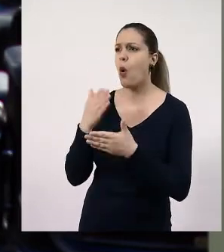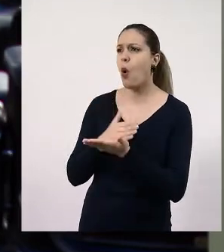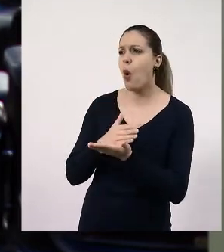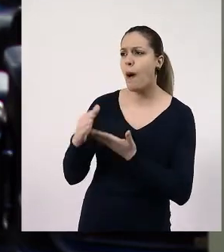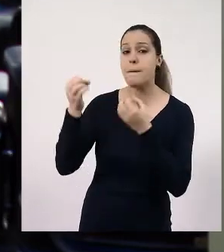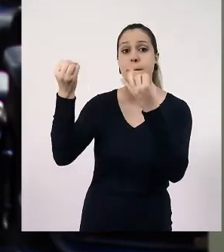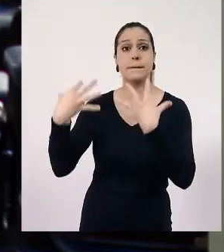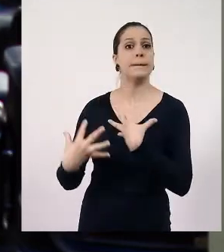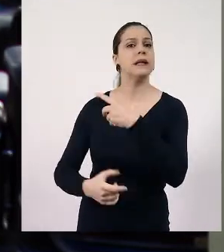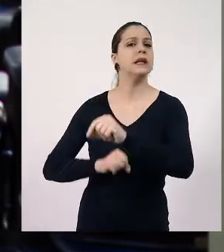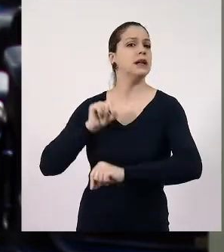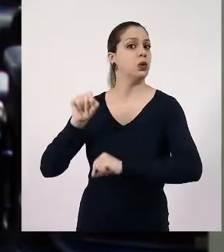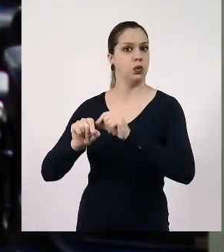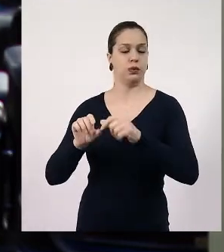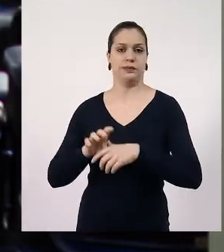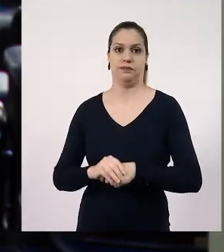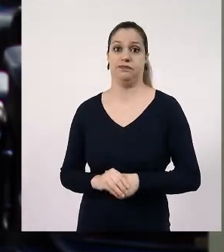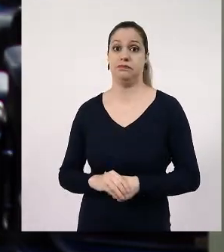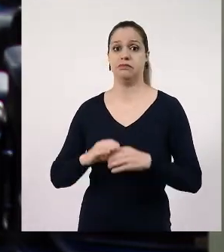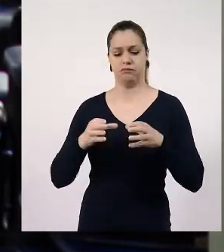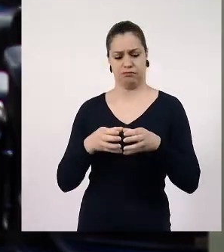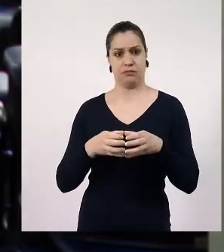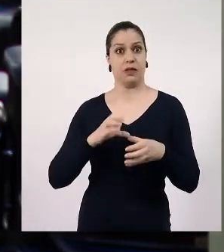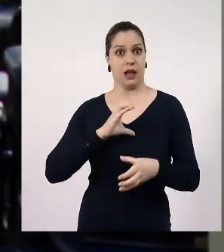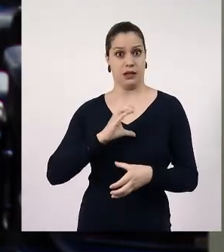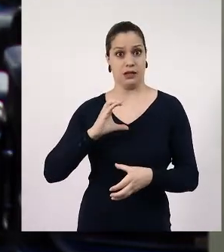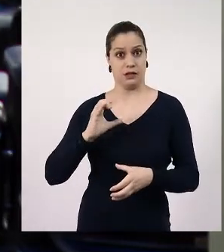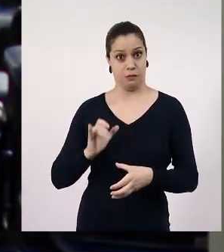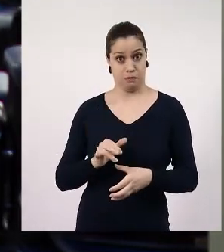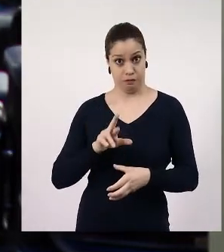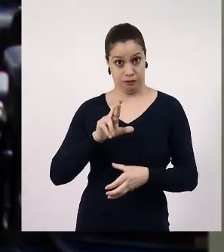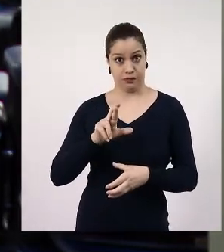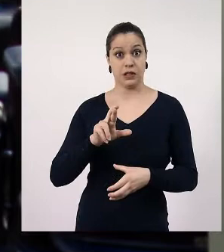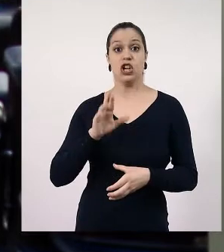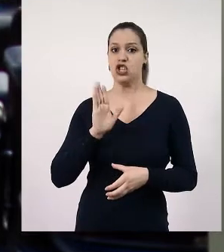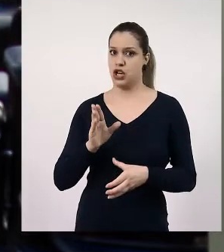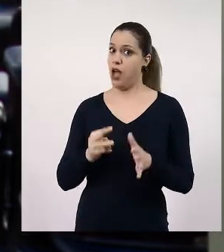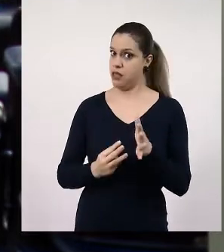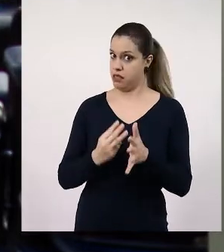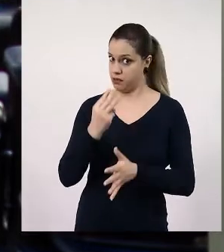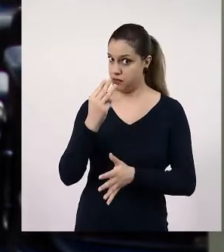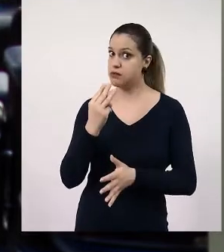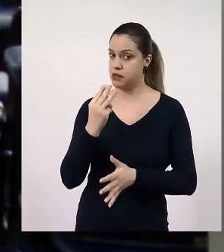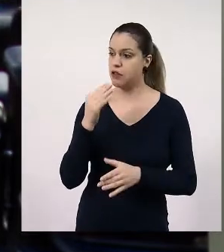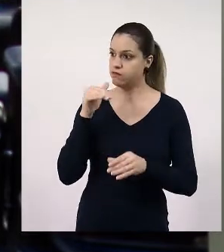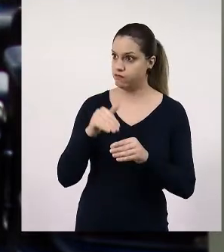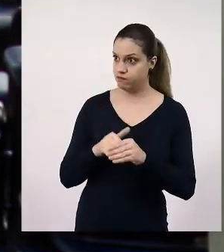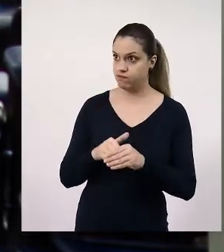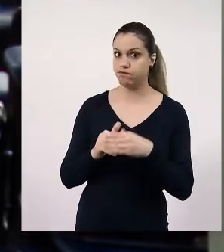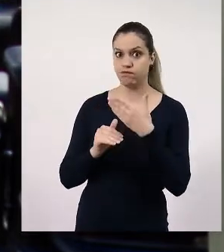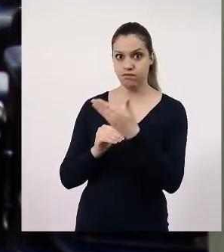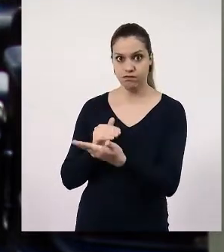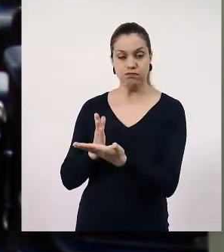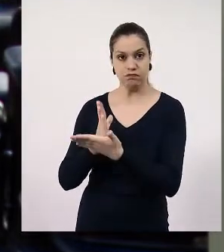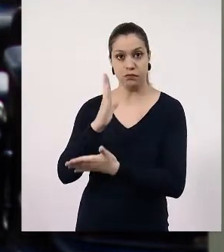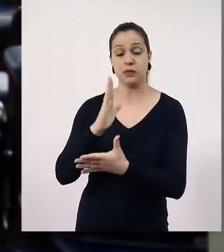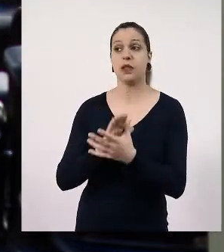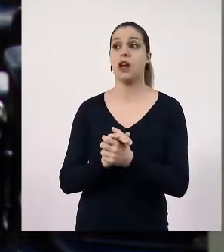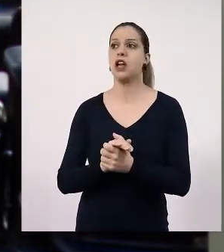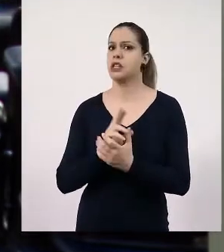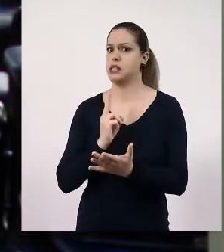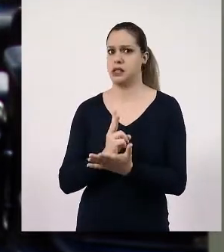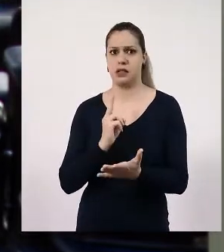falando sobre a CCJ, o terceiro mandato. O senhor, desde que entrou na casa,